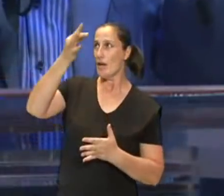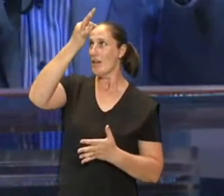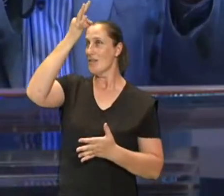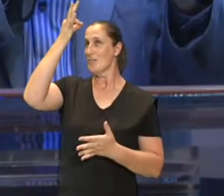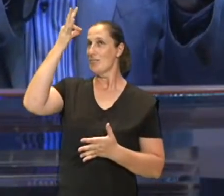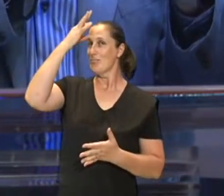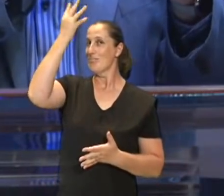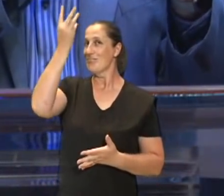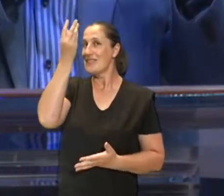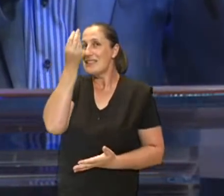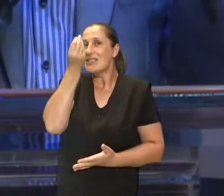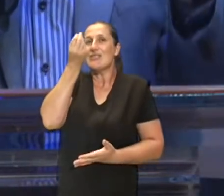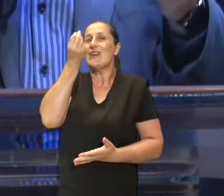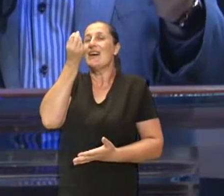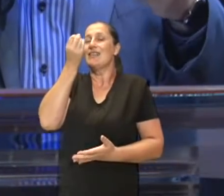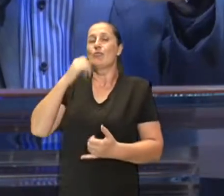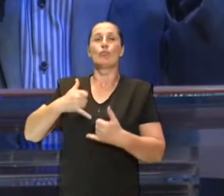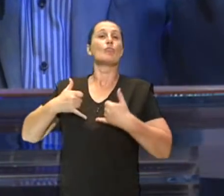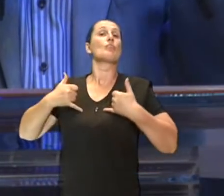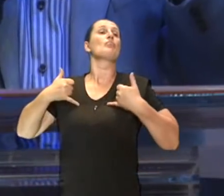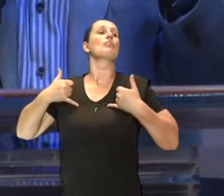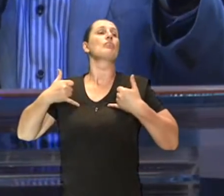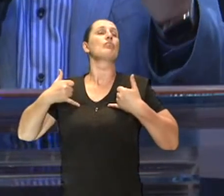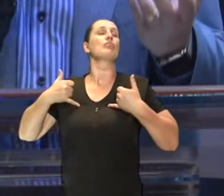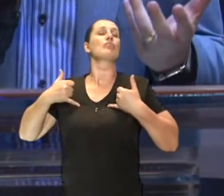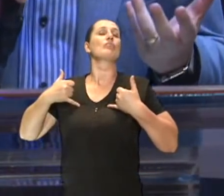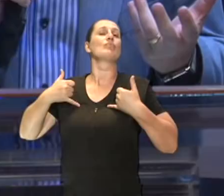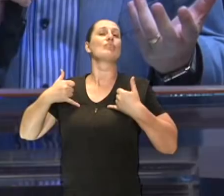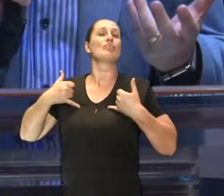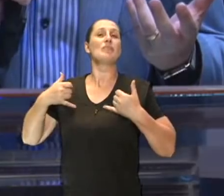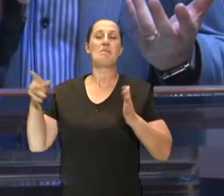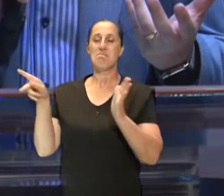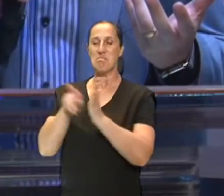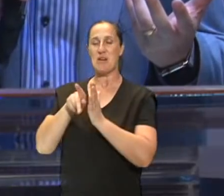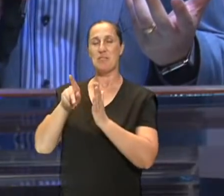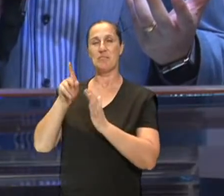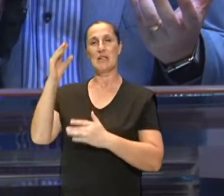Havia dentro dele orgulho espiritual.